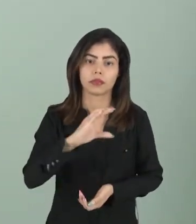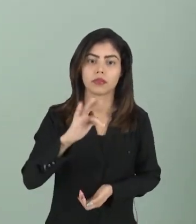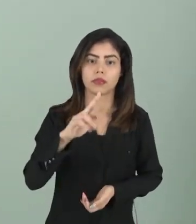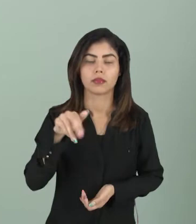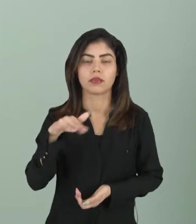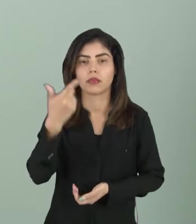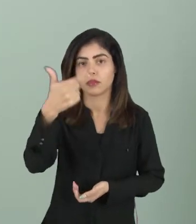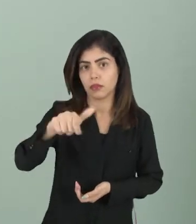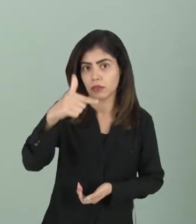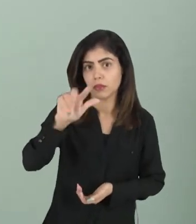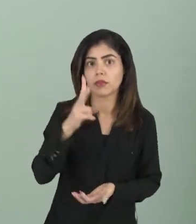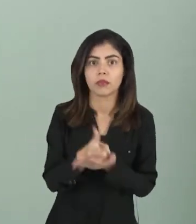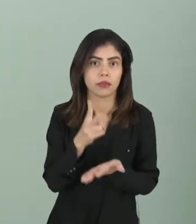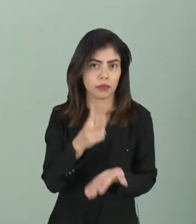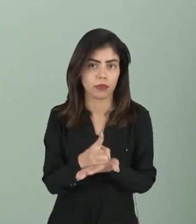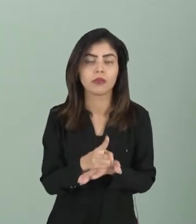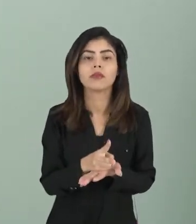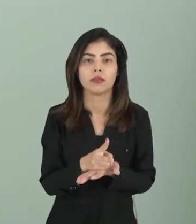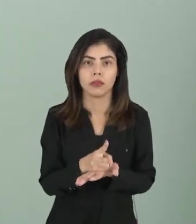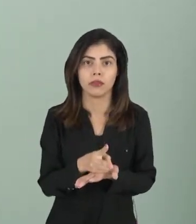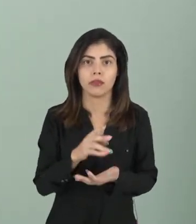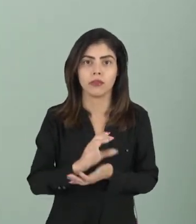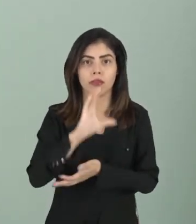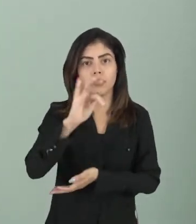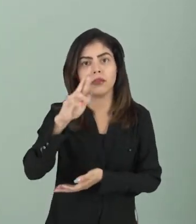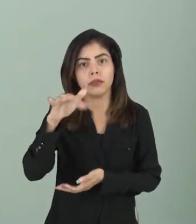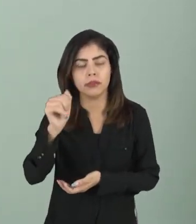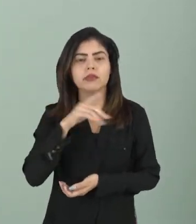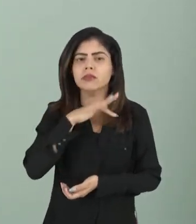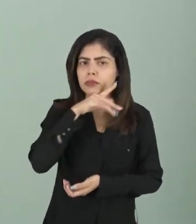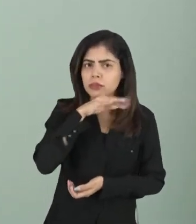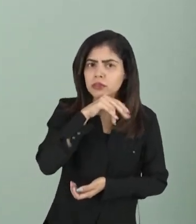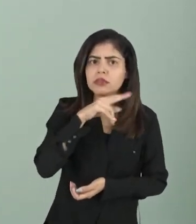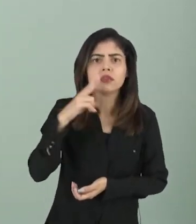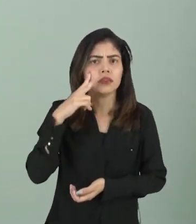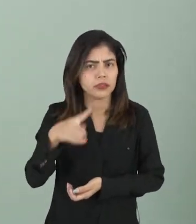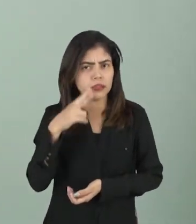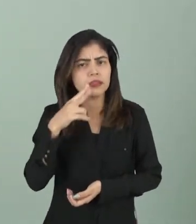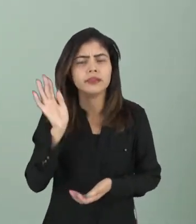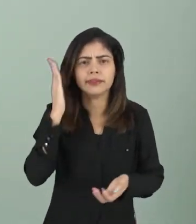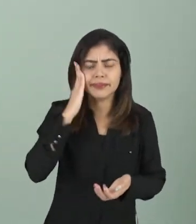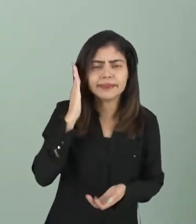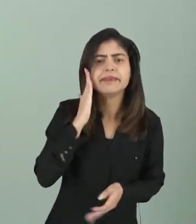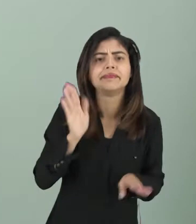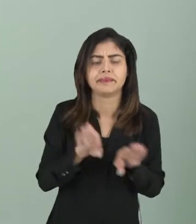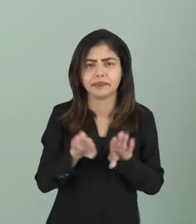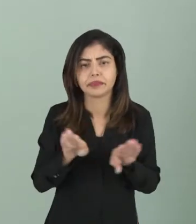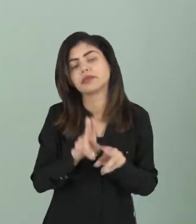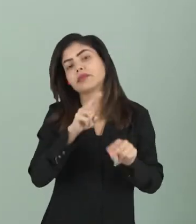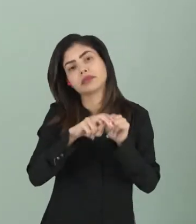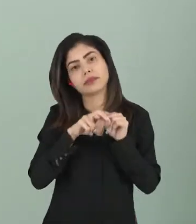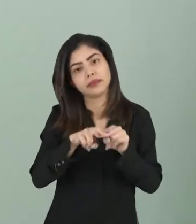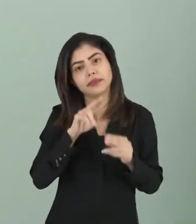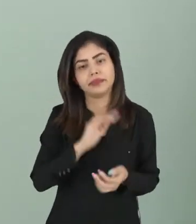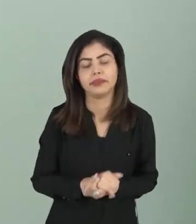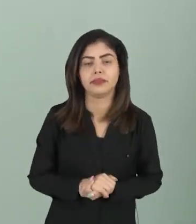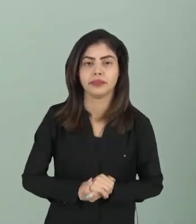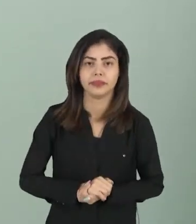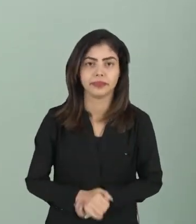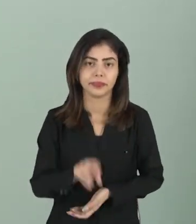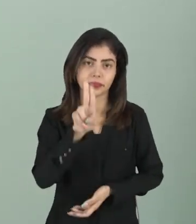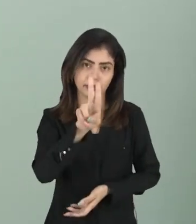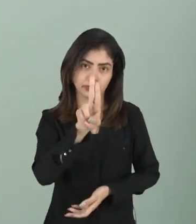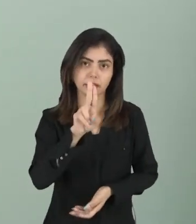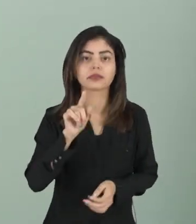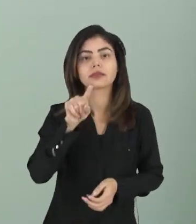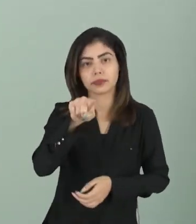se repete o mesmo som, né? Fica cacofônico, fica ruim de se ouvir e de se entender também. Por isso que esse Uzinho está